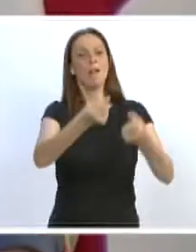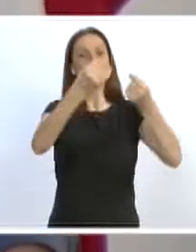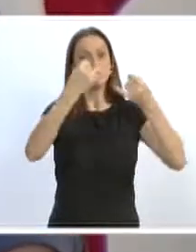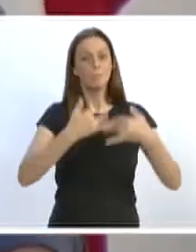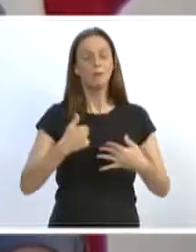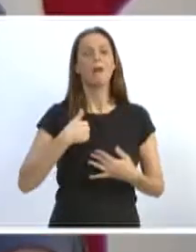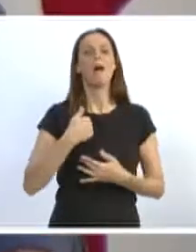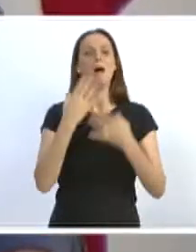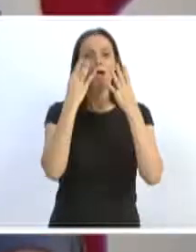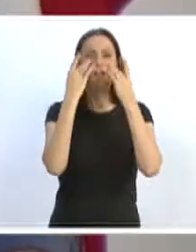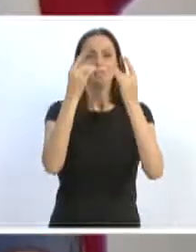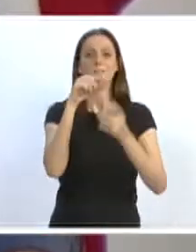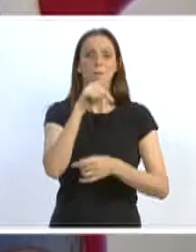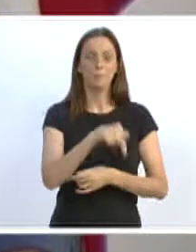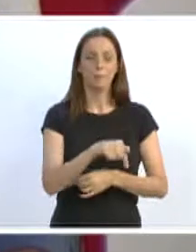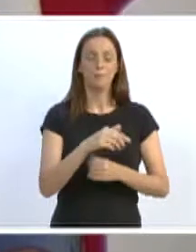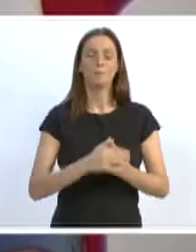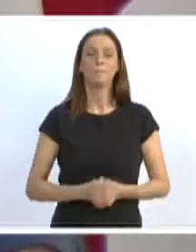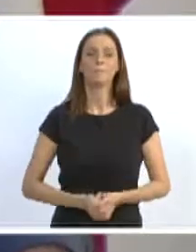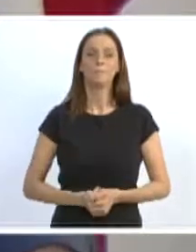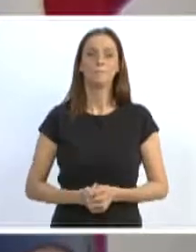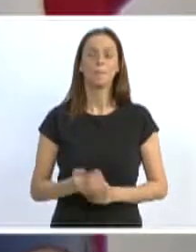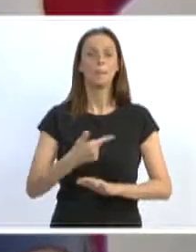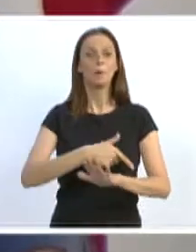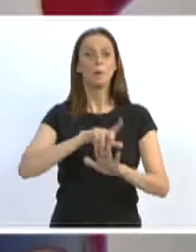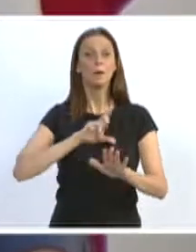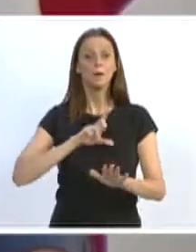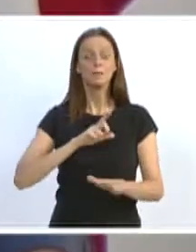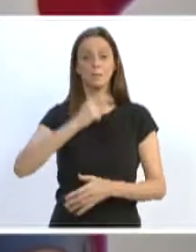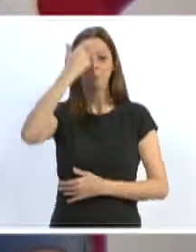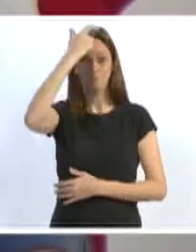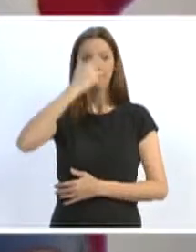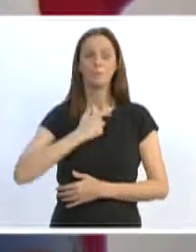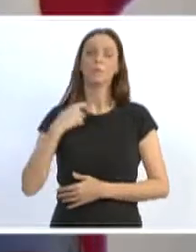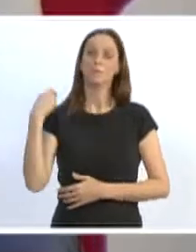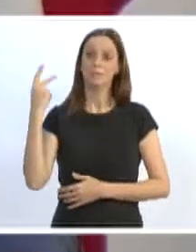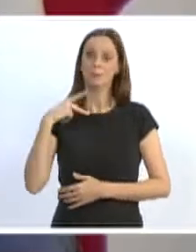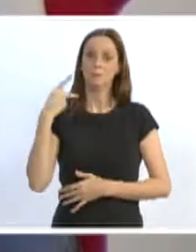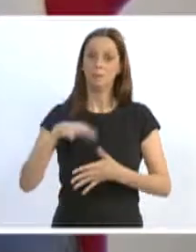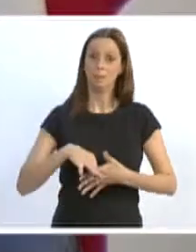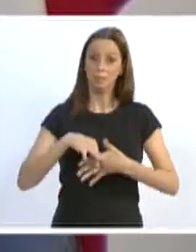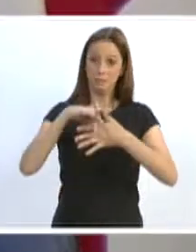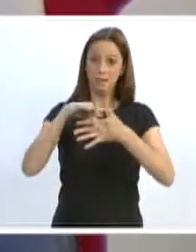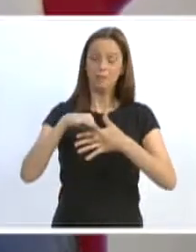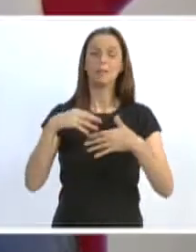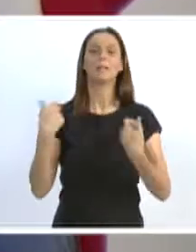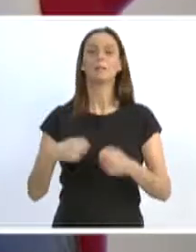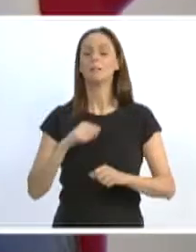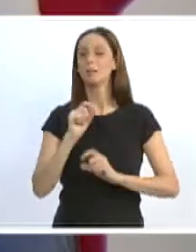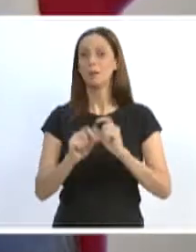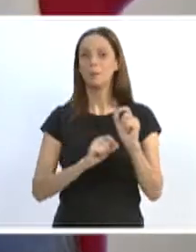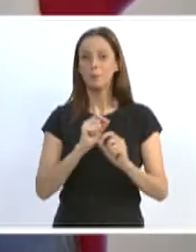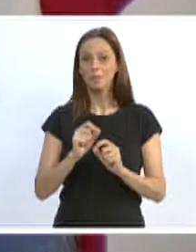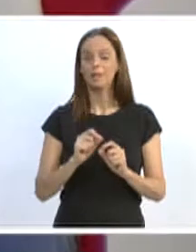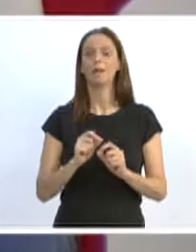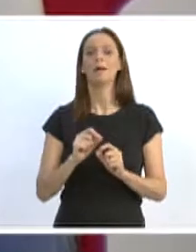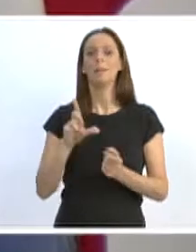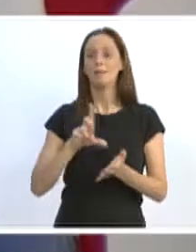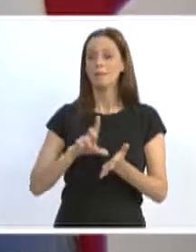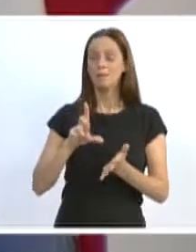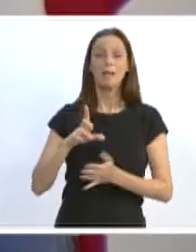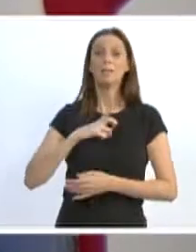dito aqui que antes do político liderar ele tem que se deixar ser liderado por boas